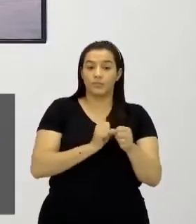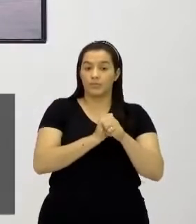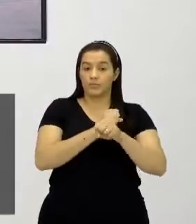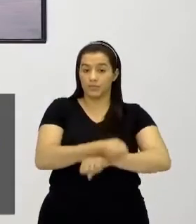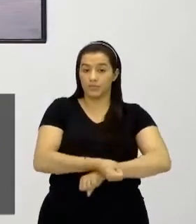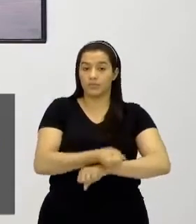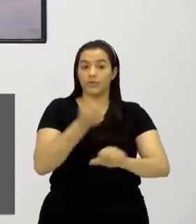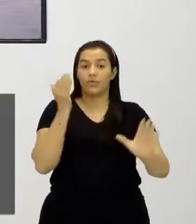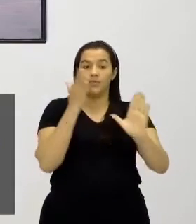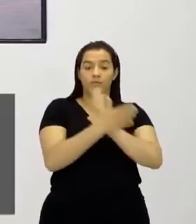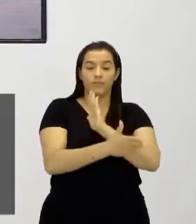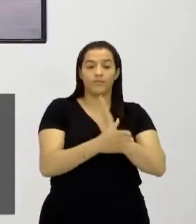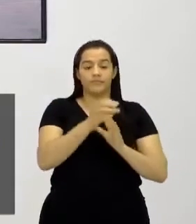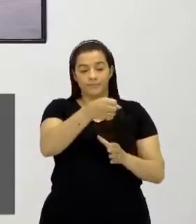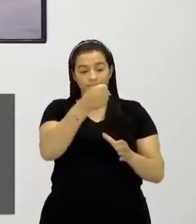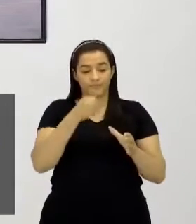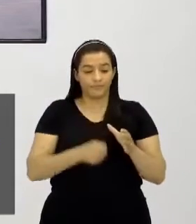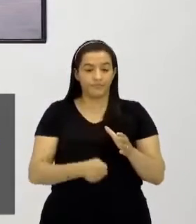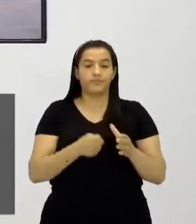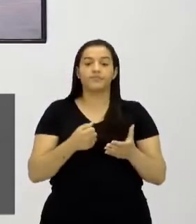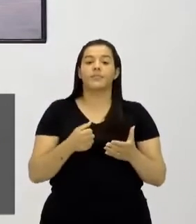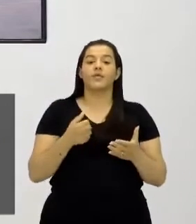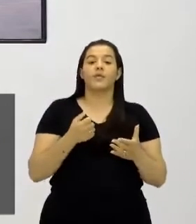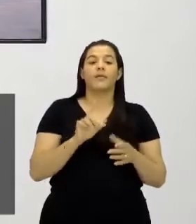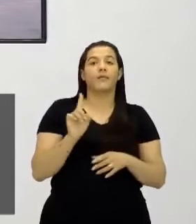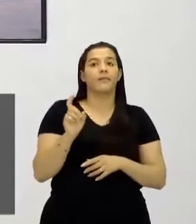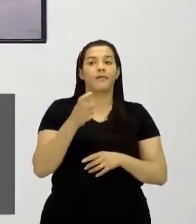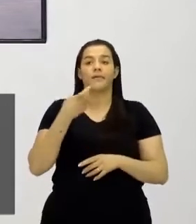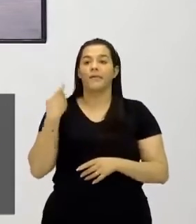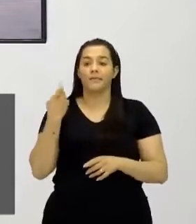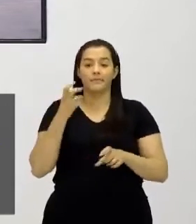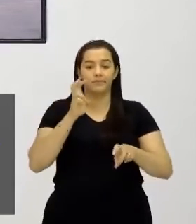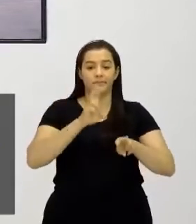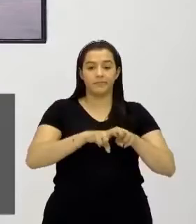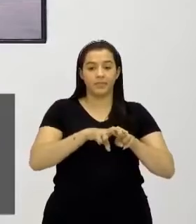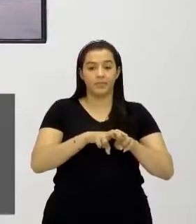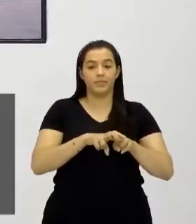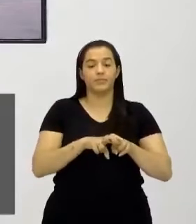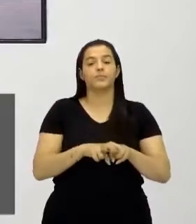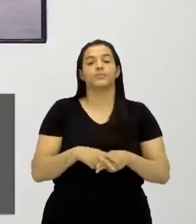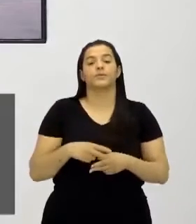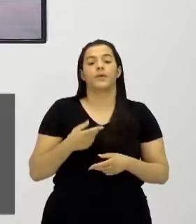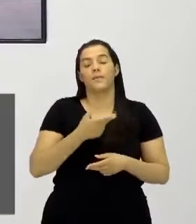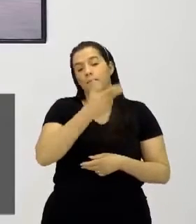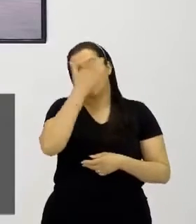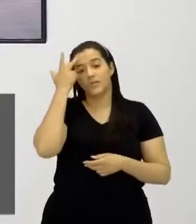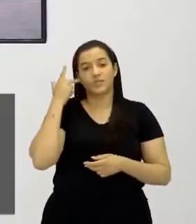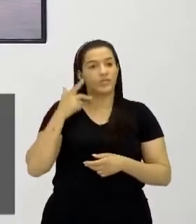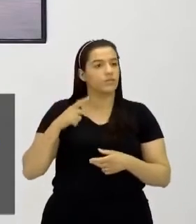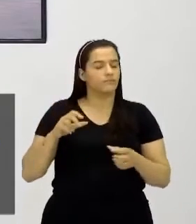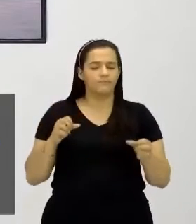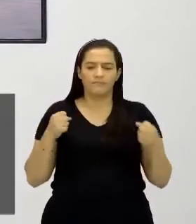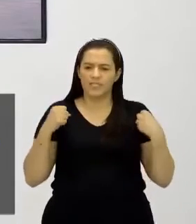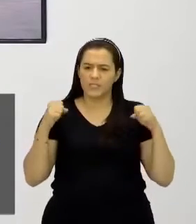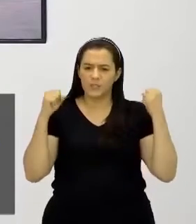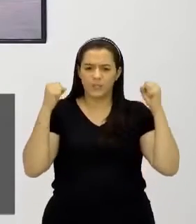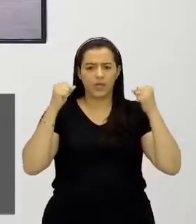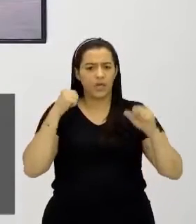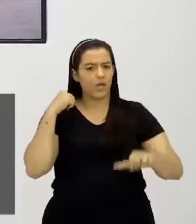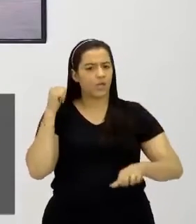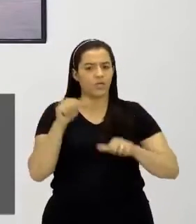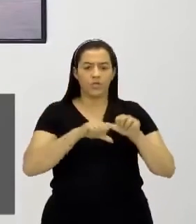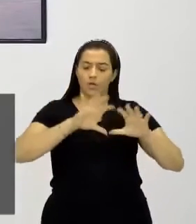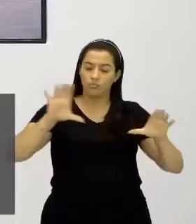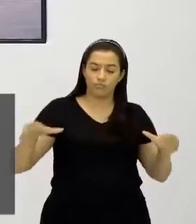escravizados foragidos, ex-presidiários, pessoas que estavam ali revoltados contra o sistema, então